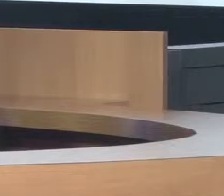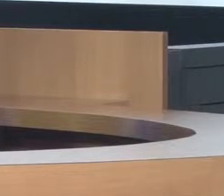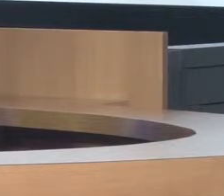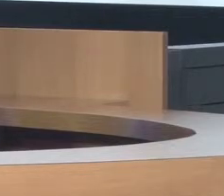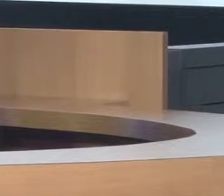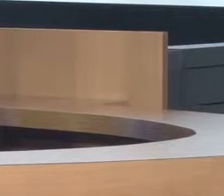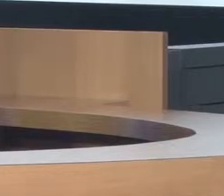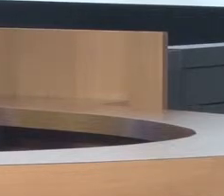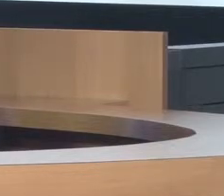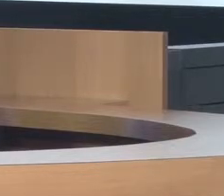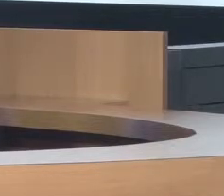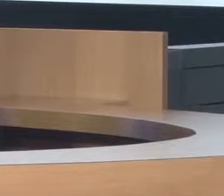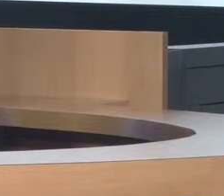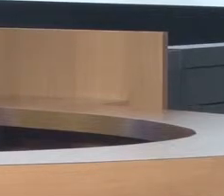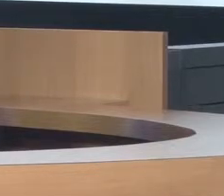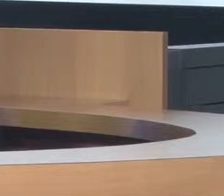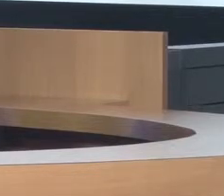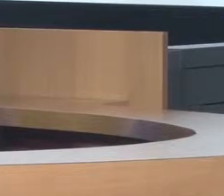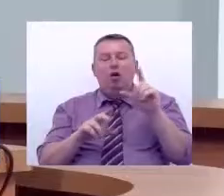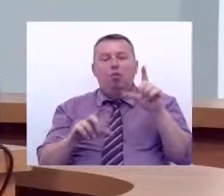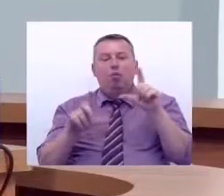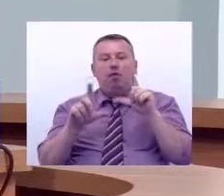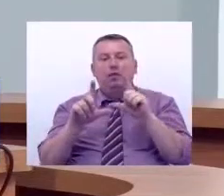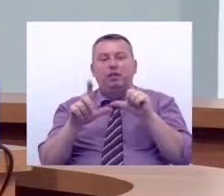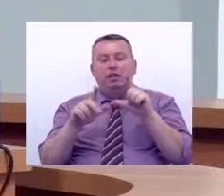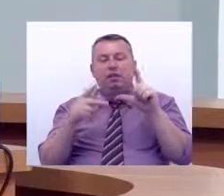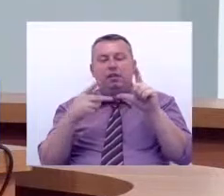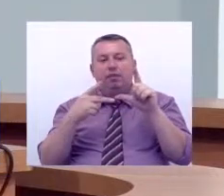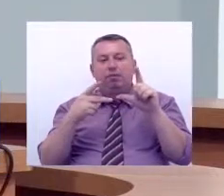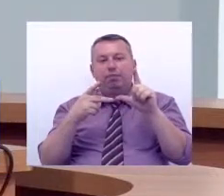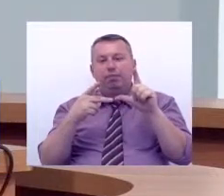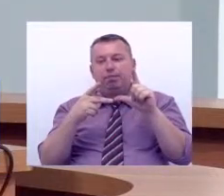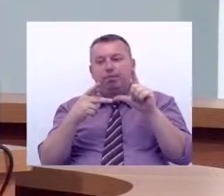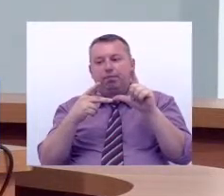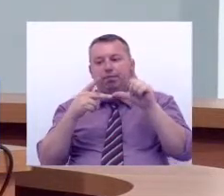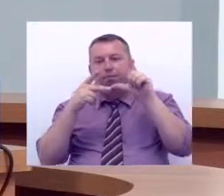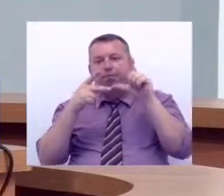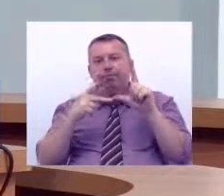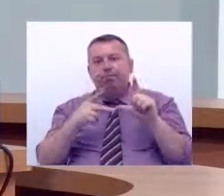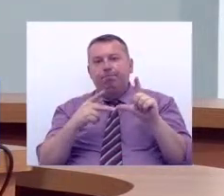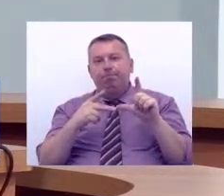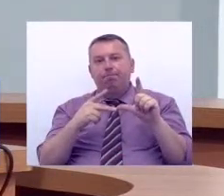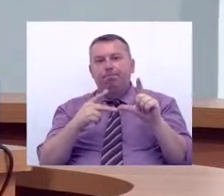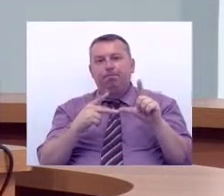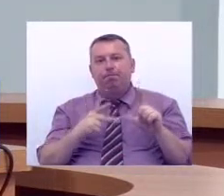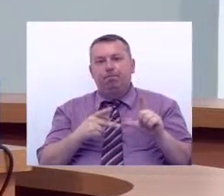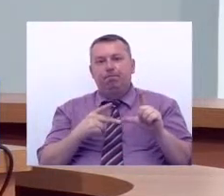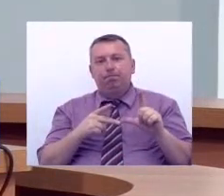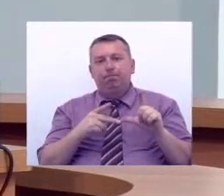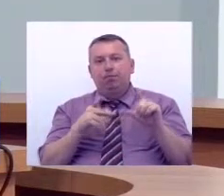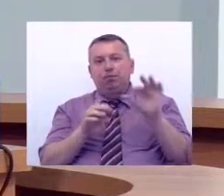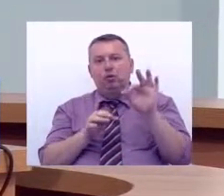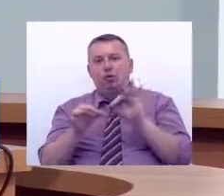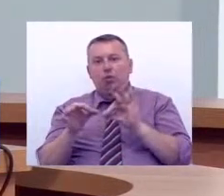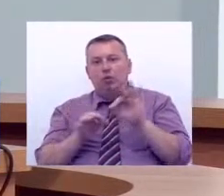de ônibus para pessoas desempregadas. Eu gostaria de saber se tem algum projeto